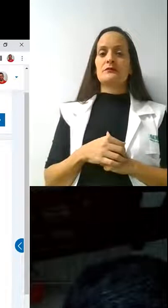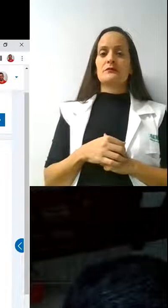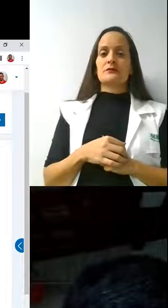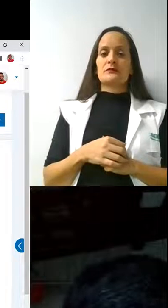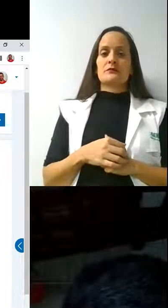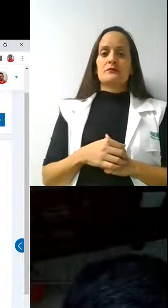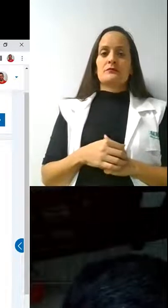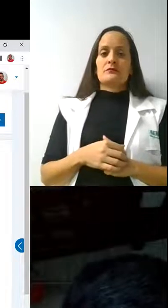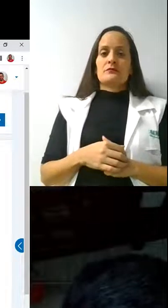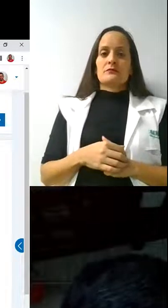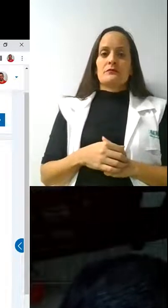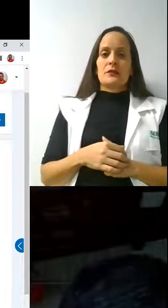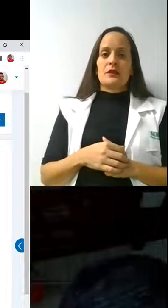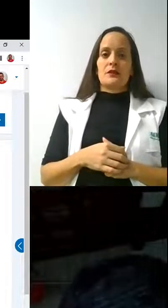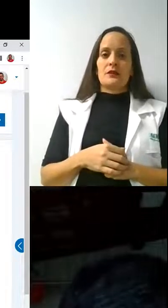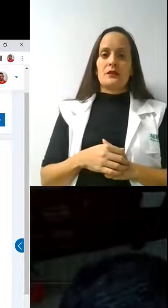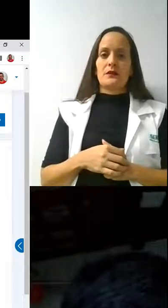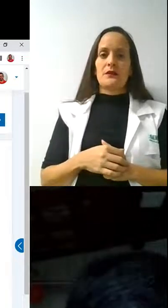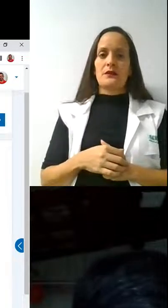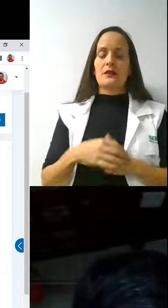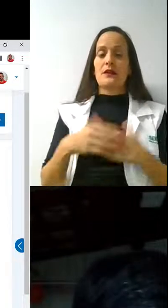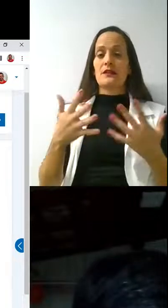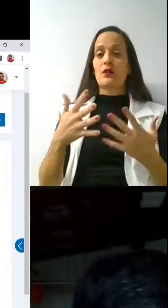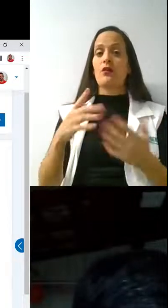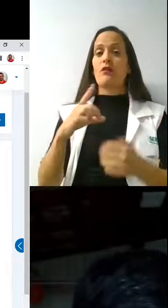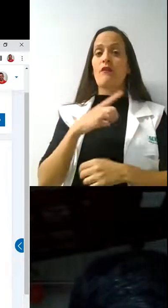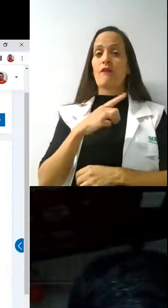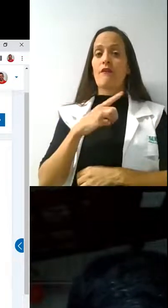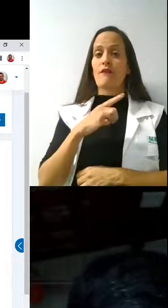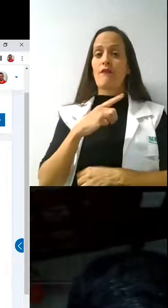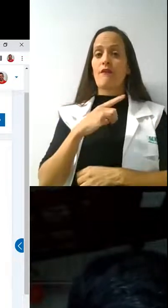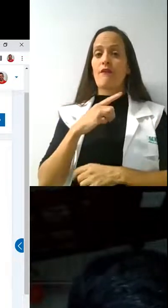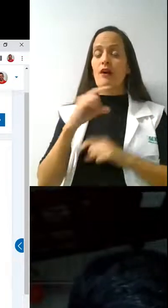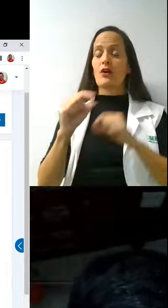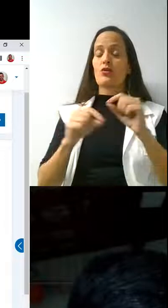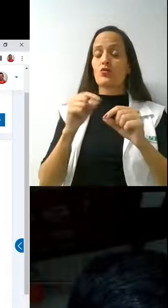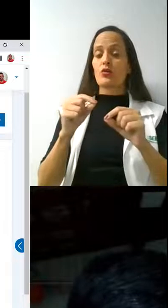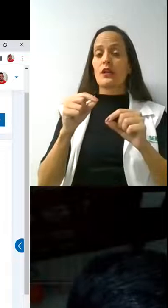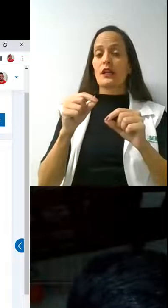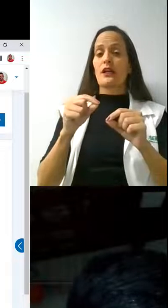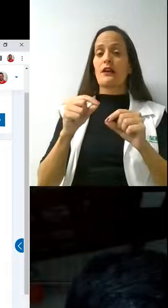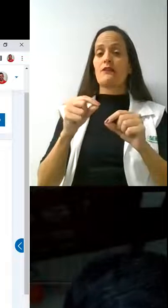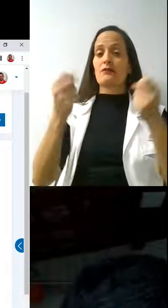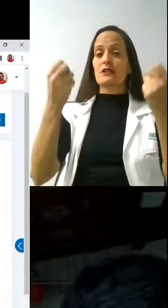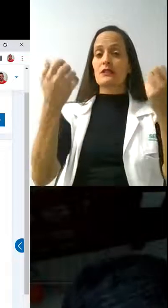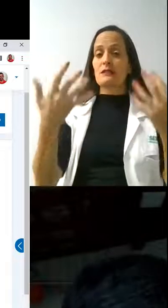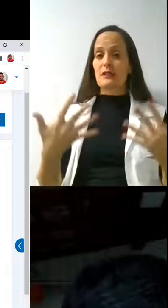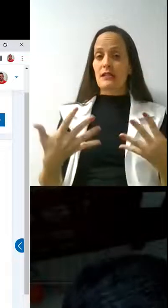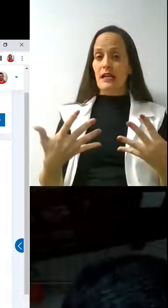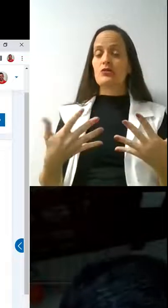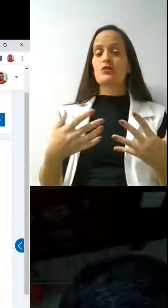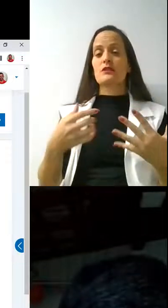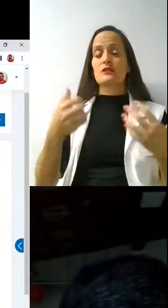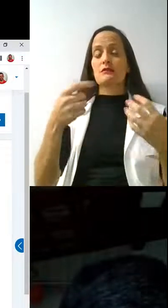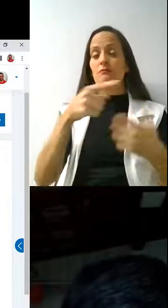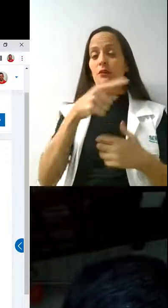semana, a nossa web vai ser referente a essa unidade curricular aqui, certo? Só para situar